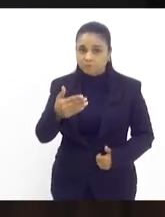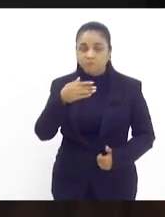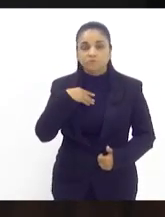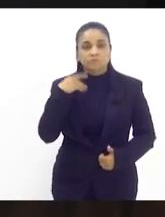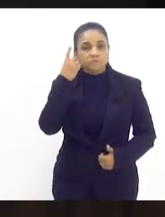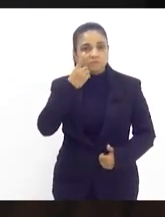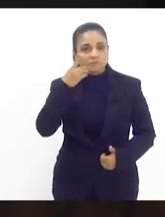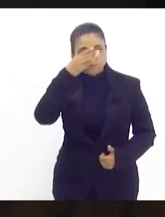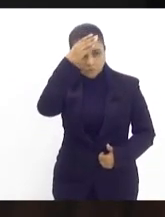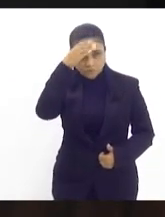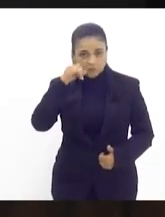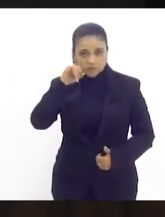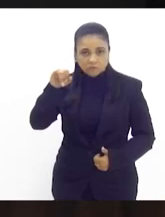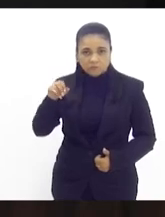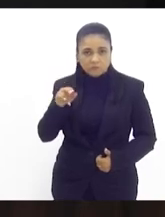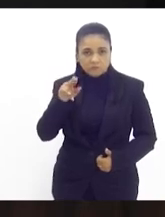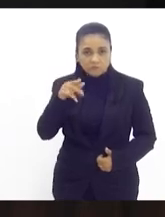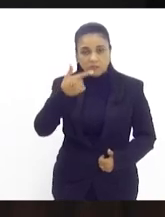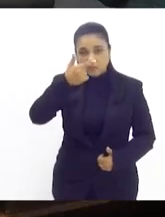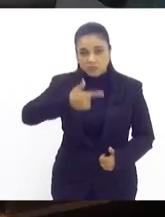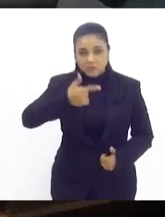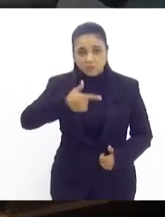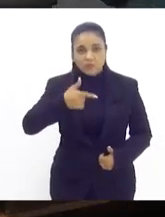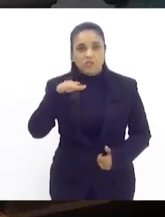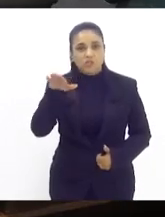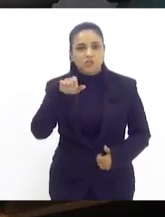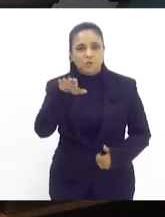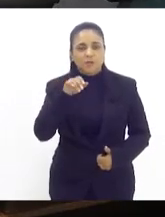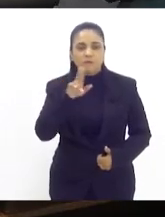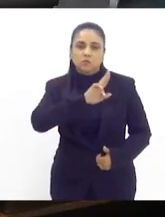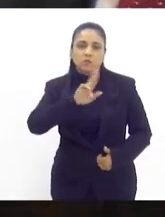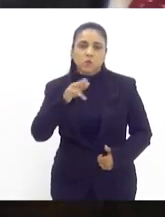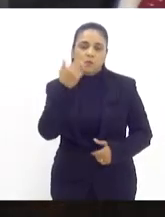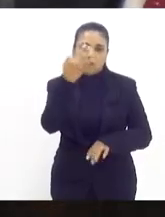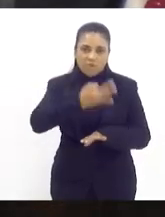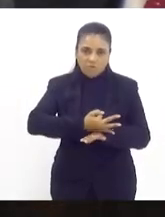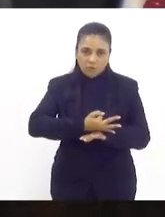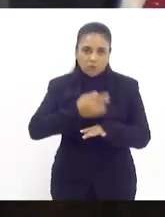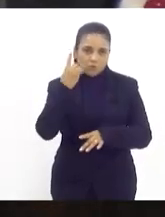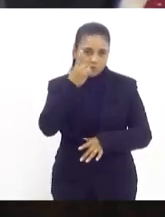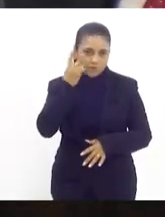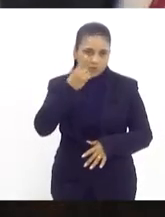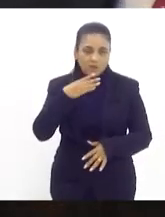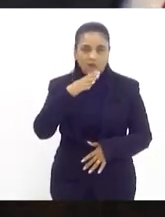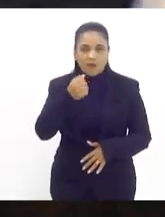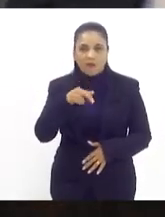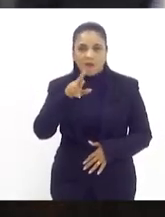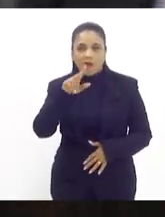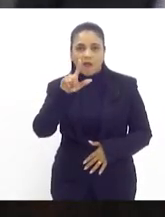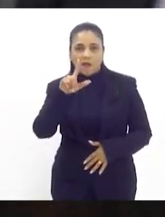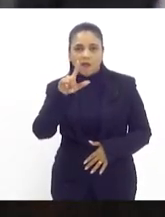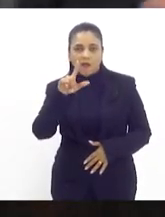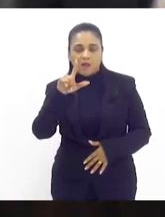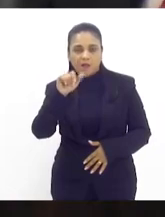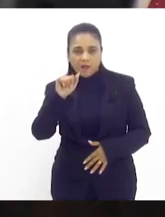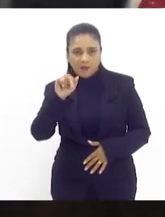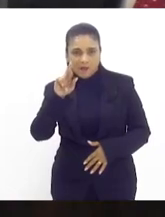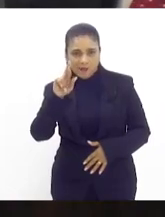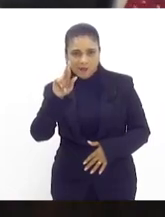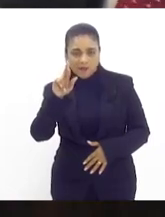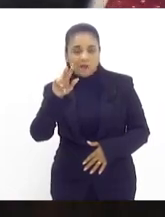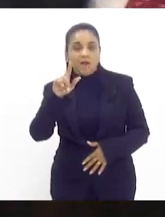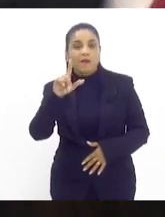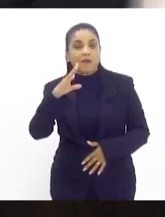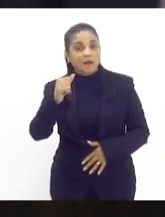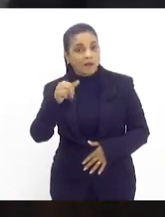Ju que faça a segunda chamada dos deputados ausentes, por favor. Deputado Carlinhos... Carla Machado, deputada